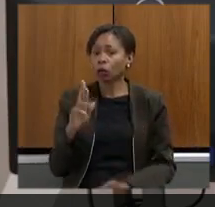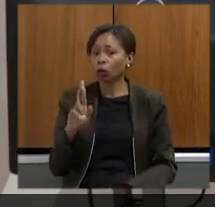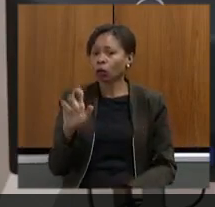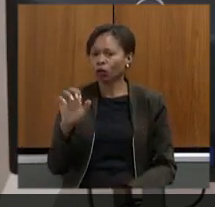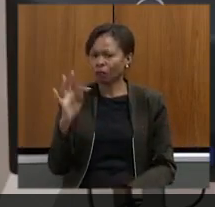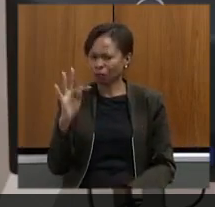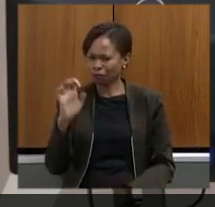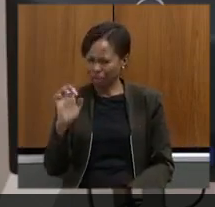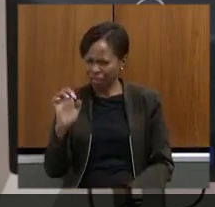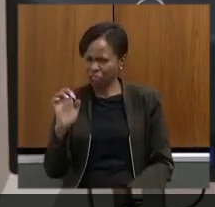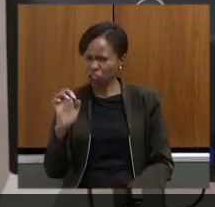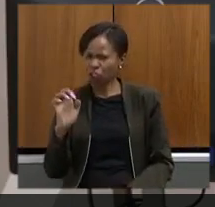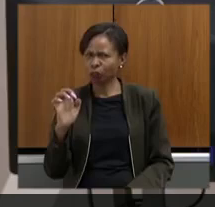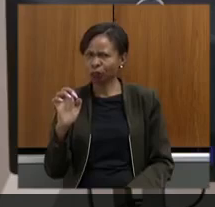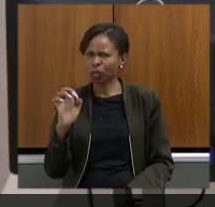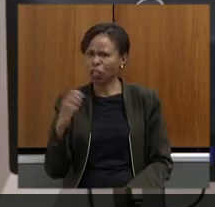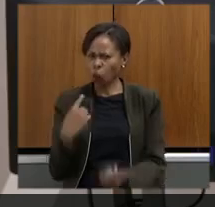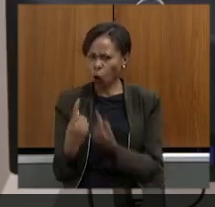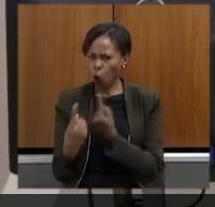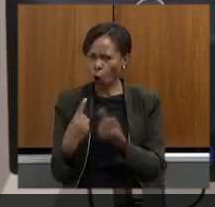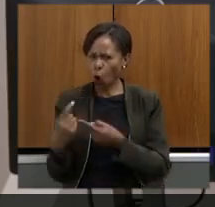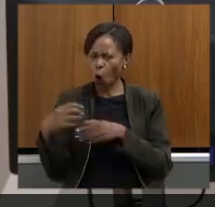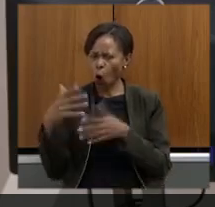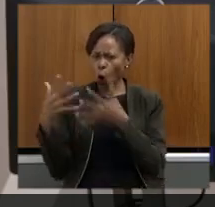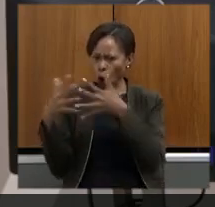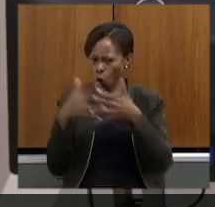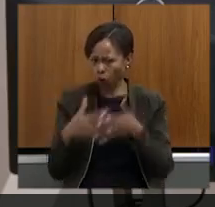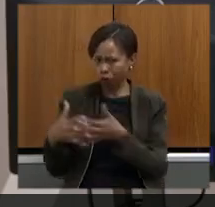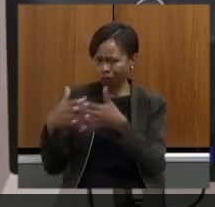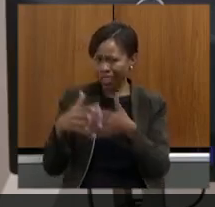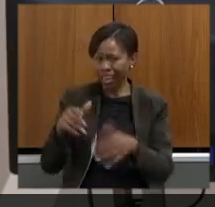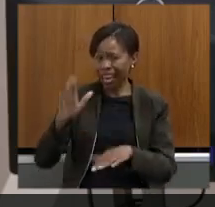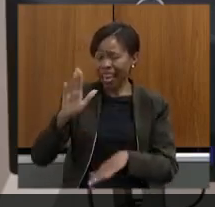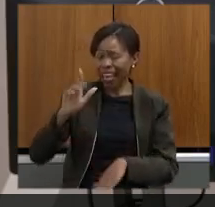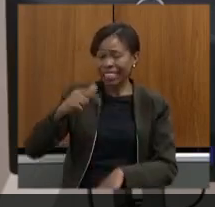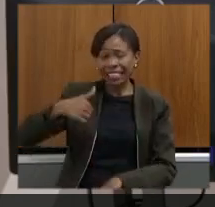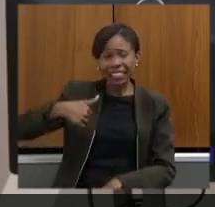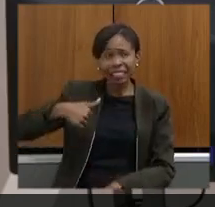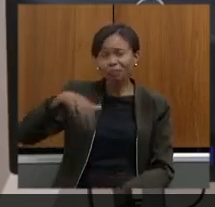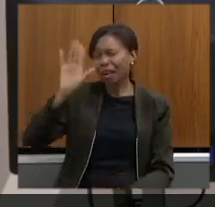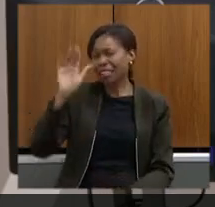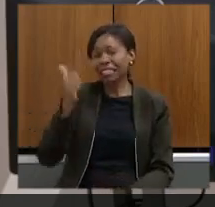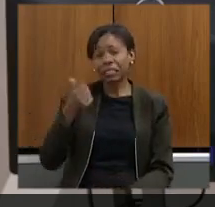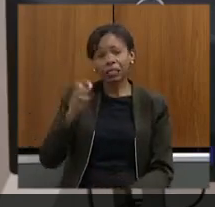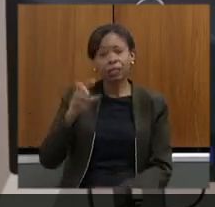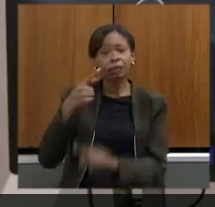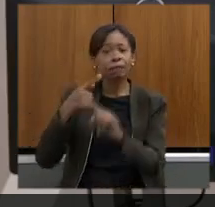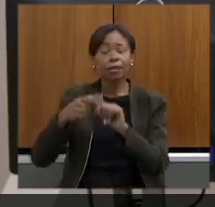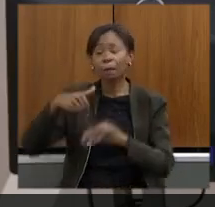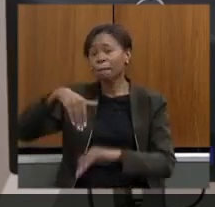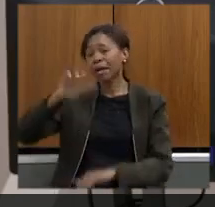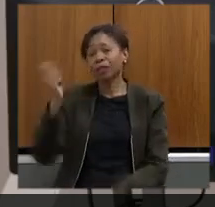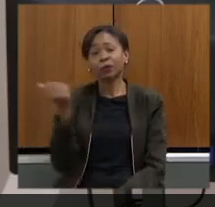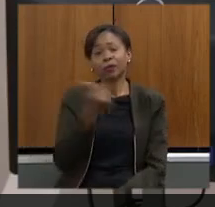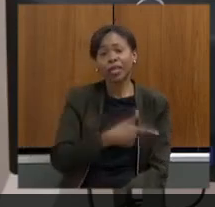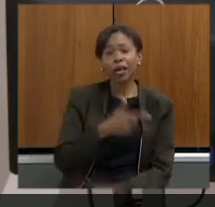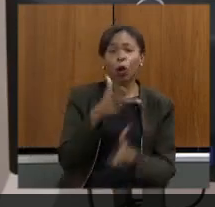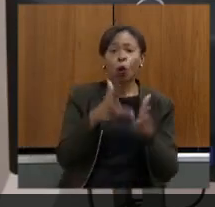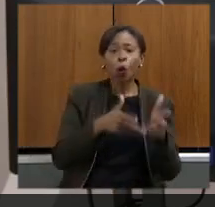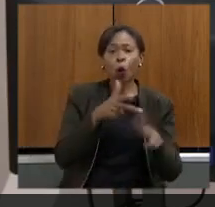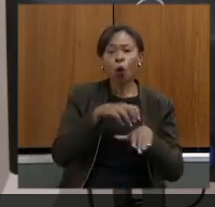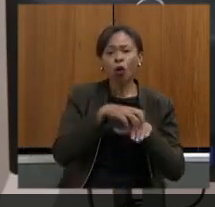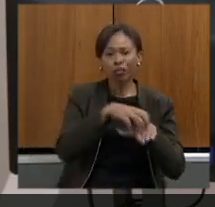é mais ou menos 15 vezes mais caro do que o frete Ferroviário e essa